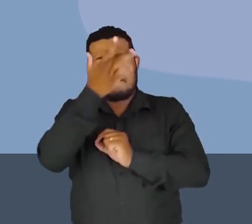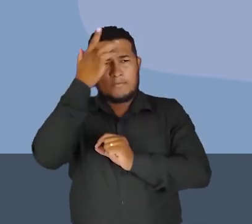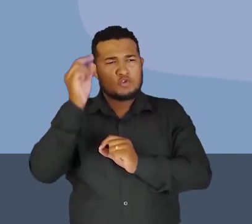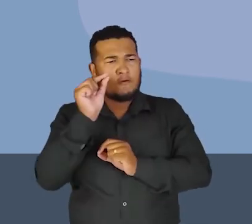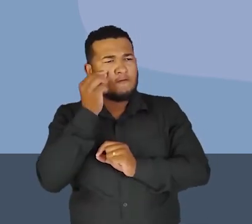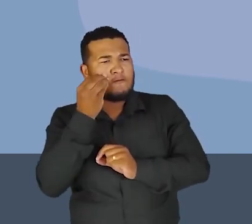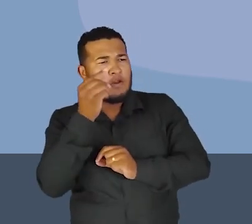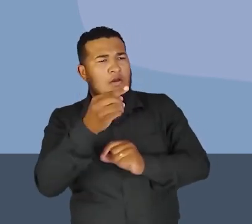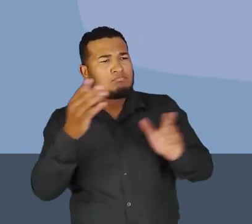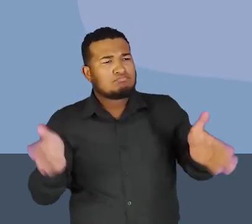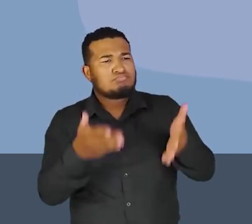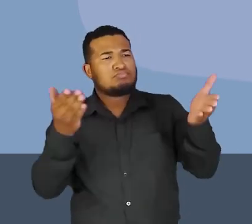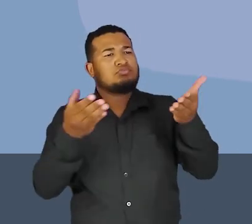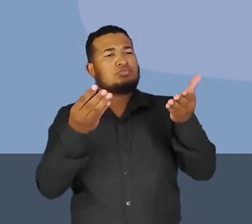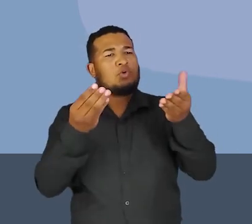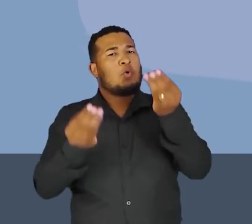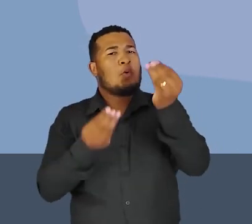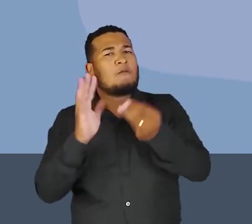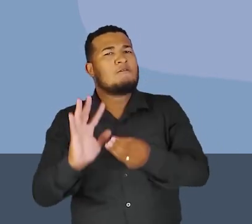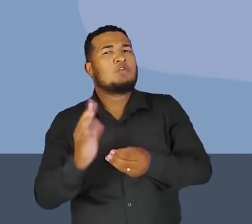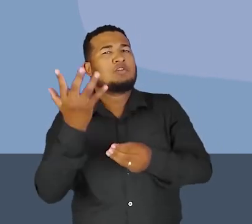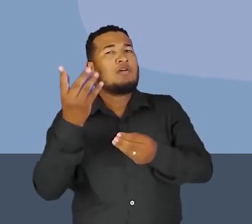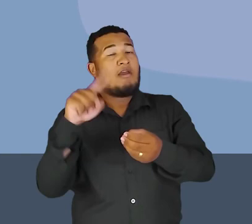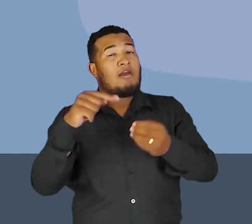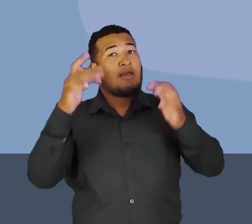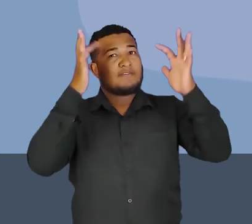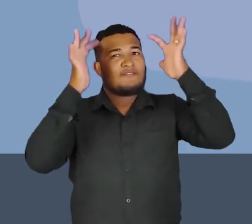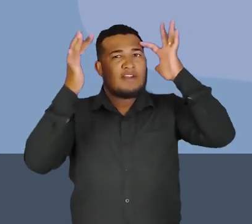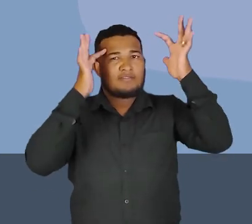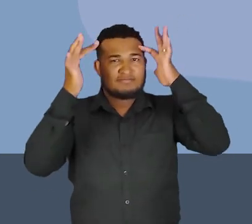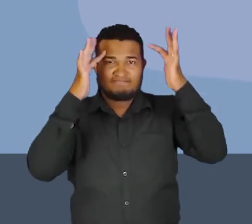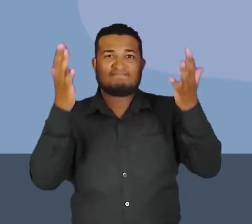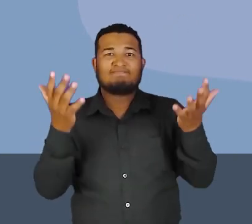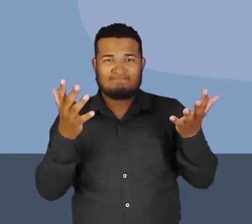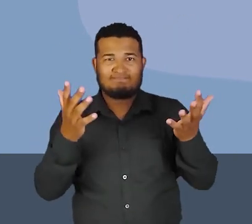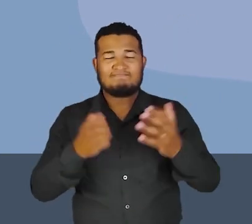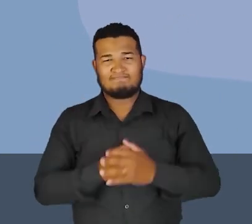como funciona. Então isso tudo leva à reflexão, né, Marco?